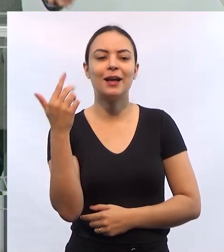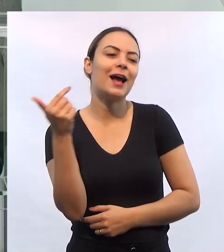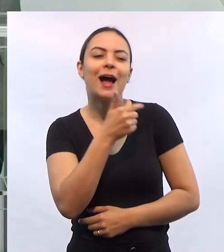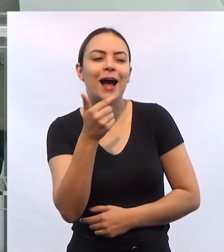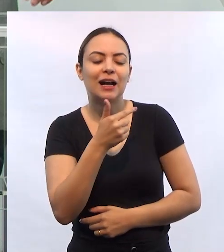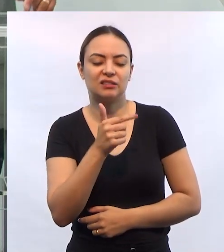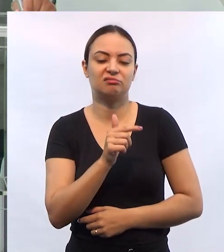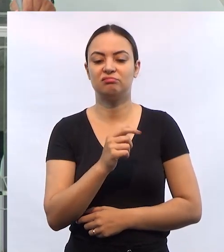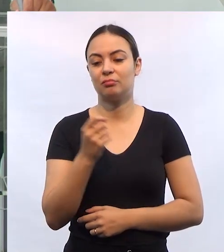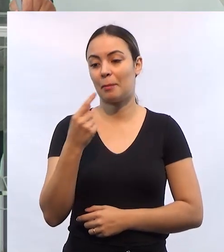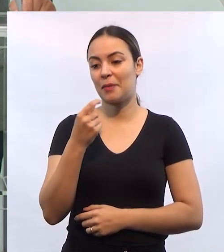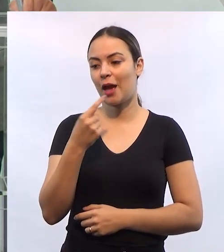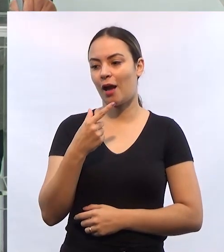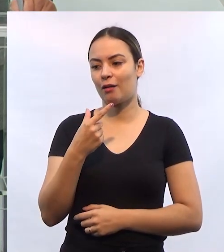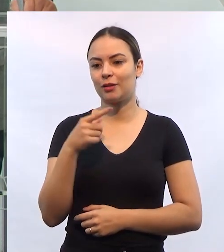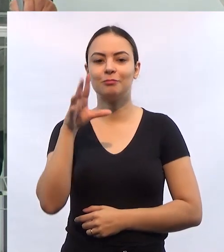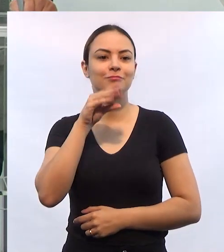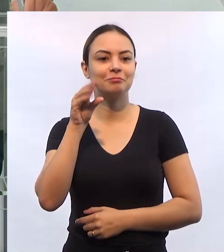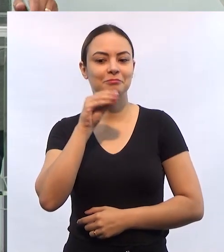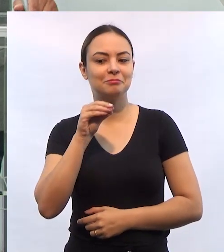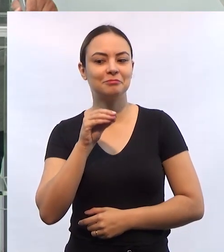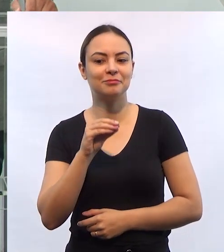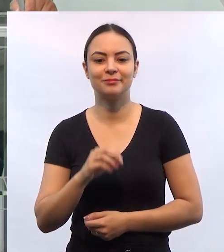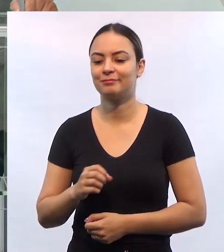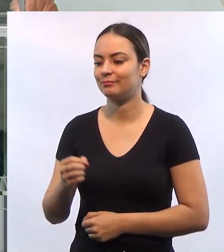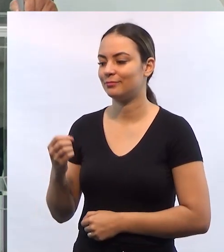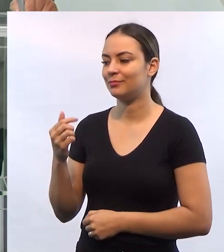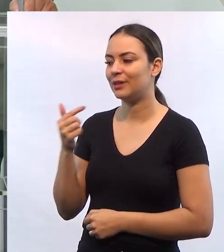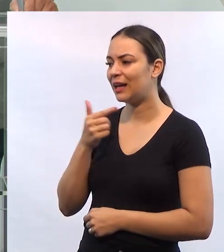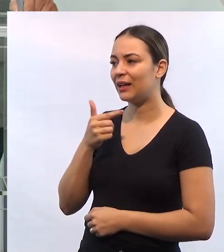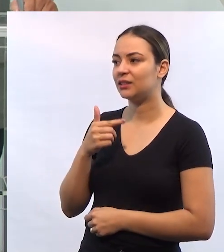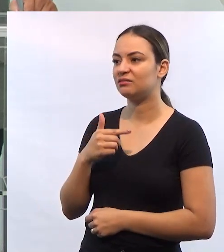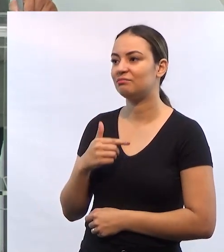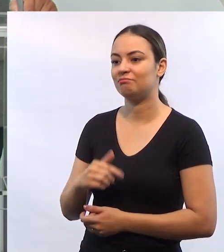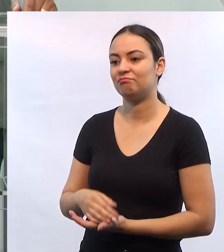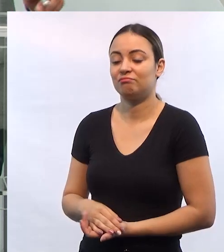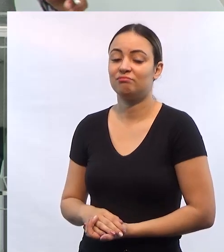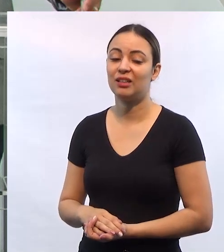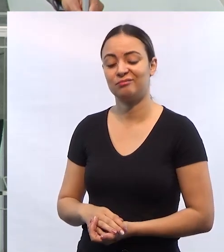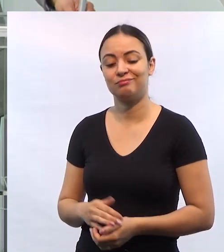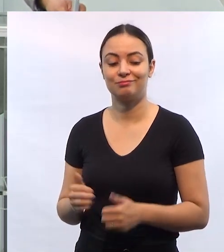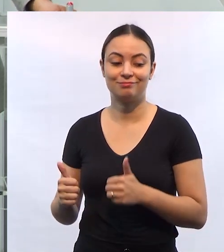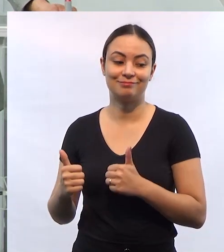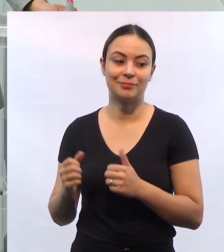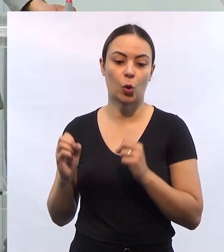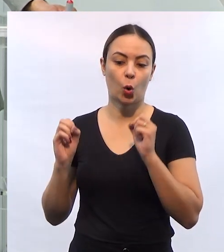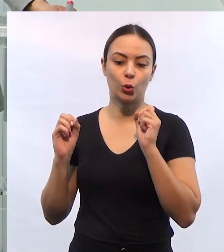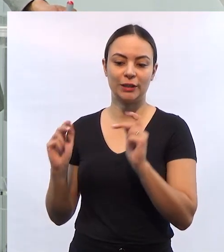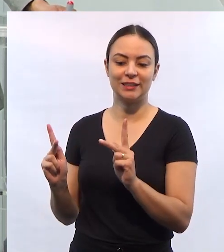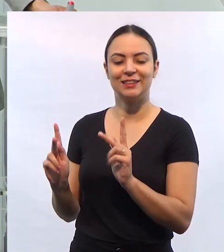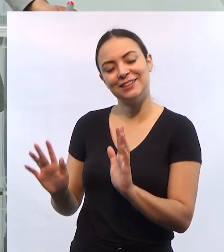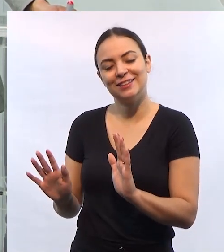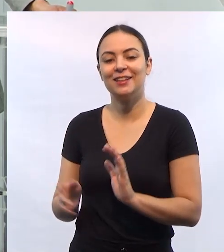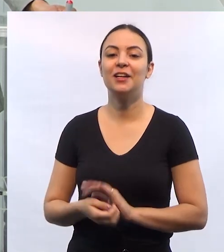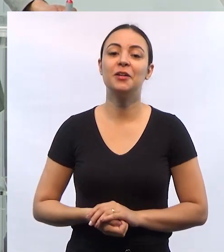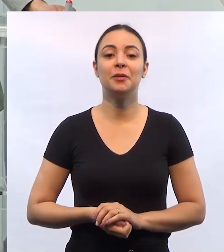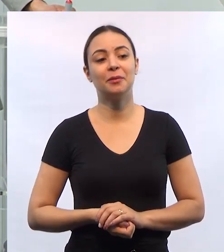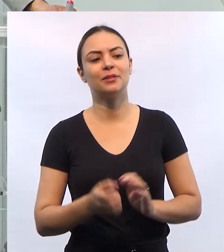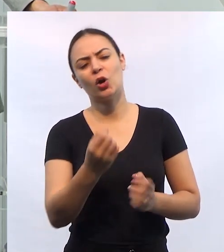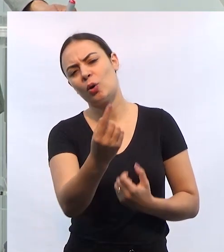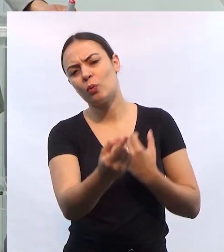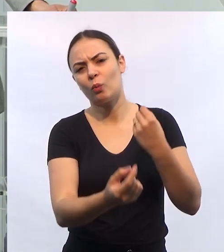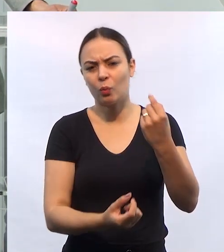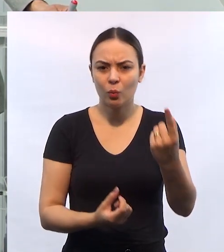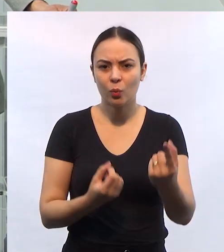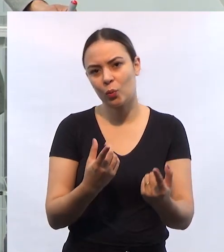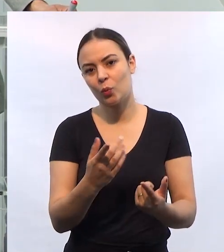piada, tem as piadas sem graça, né? Aí tem gente que não vai rir, mas vai respeitar, poxa, esse cara aí tem um senso de humor legal, mas deixa ele lá, não vou dar muita